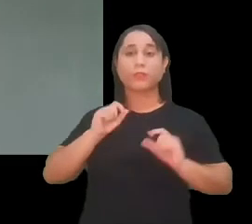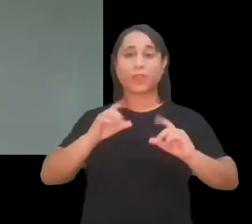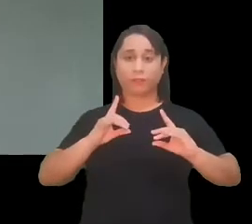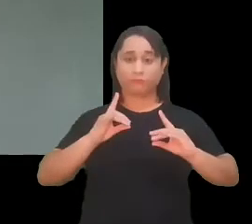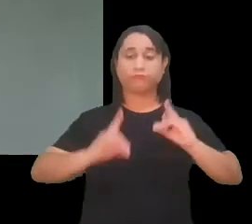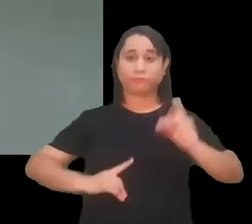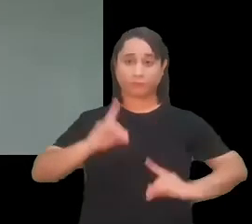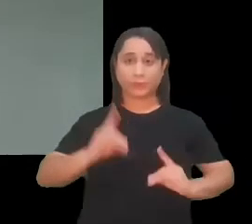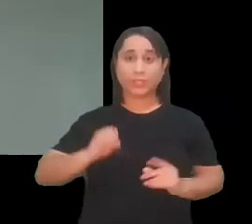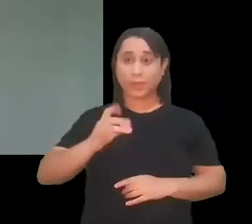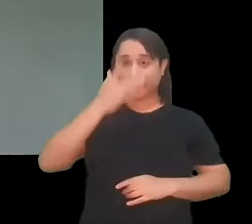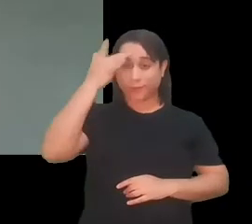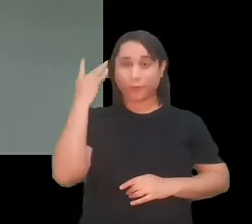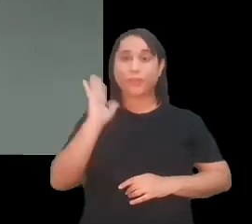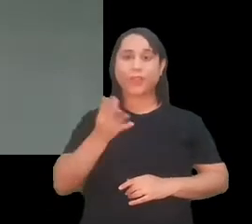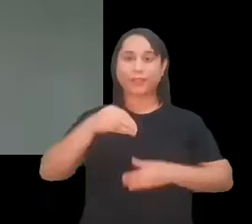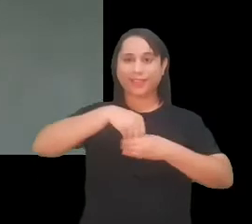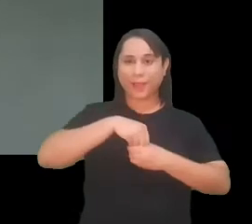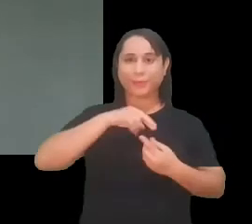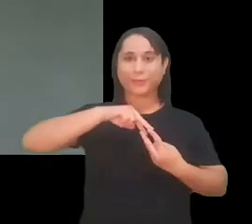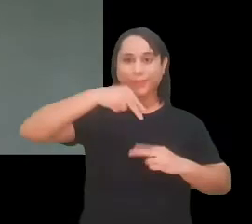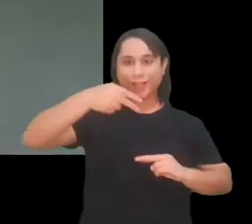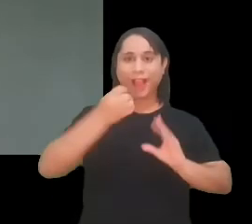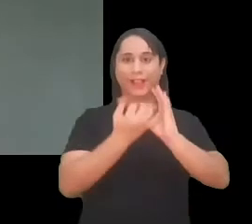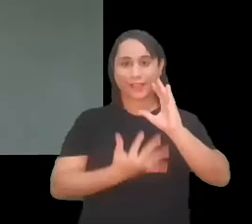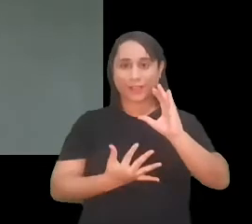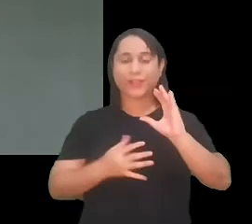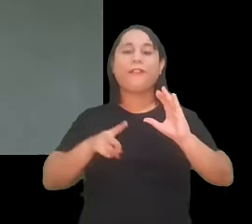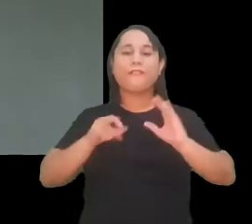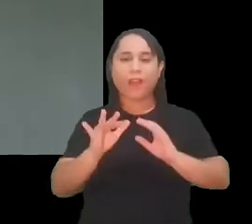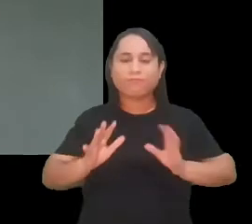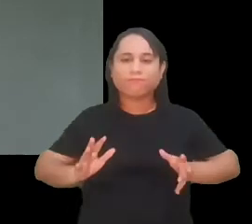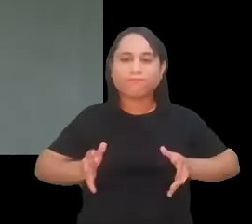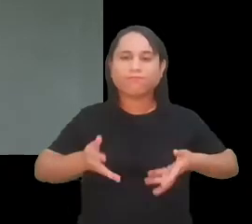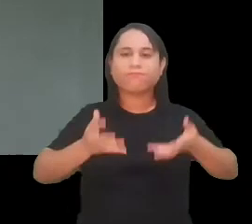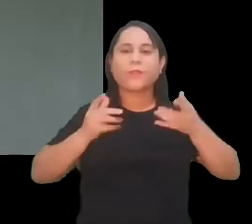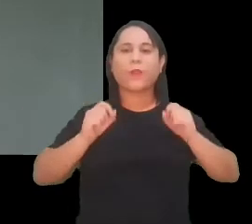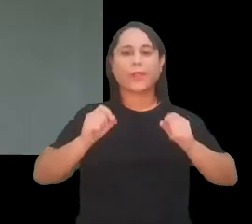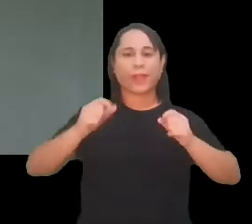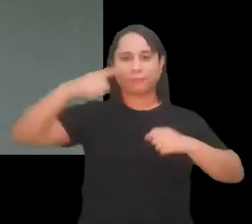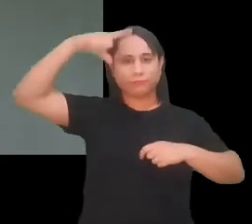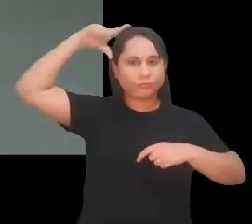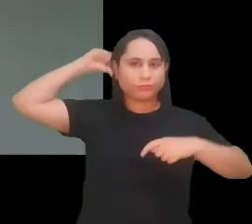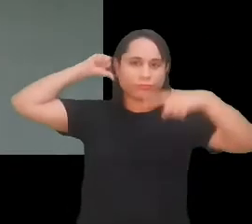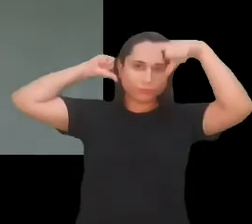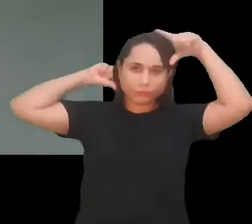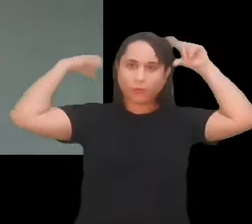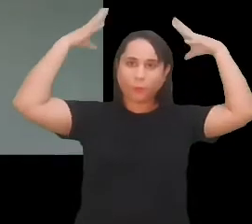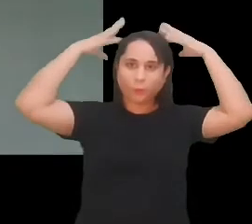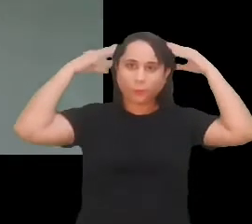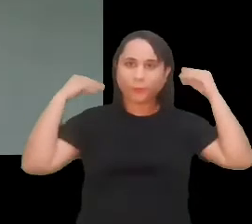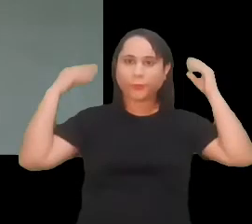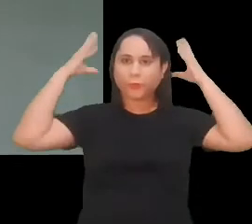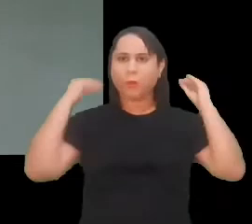da calvície, vai provocar também a perda de cabelos lá em cima. E aí, professor, mulheres podem ter isso se elas